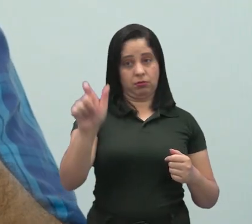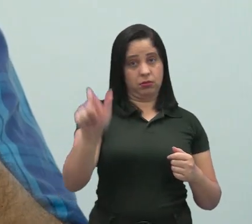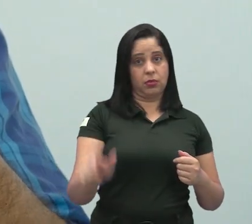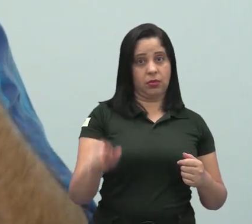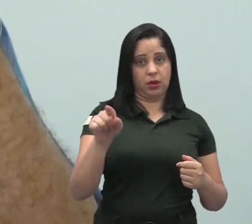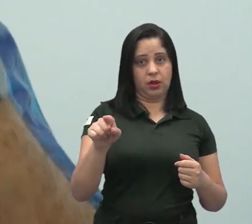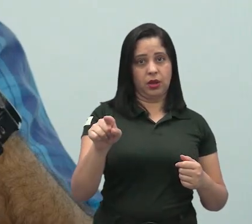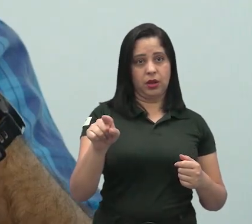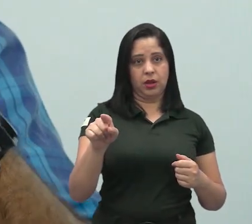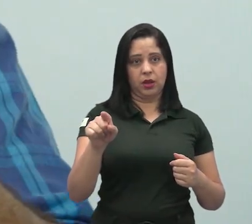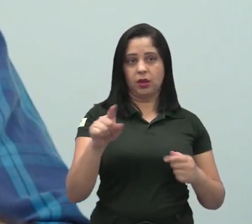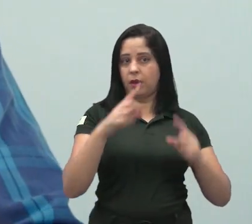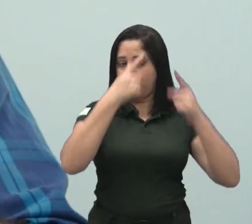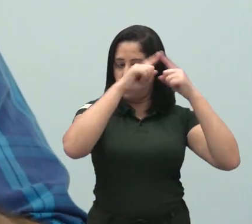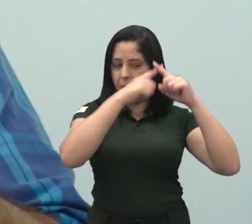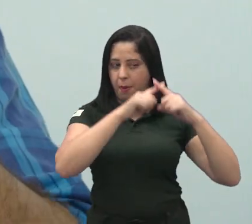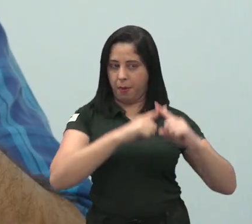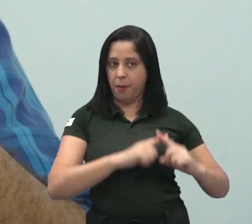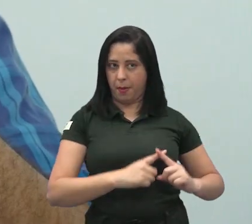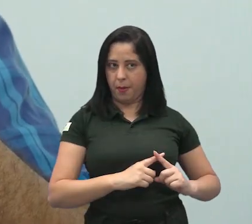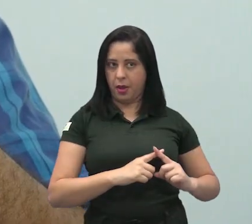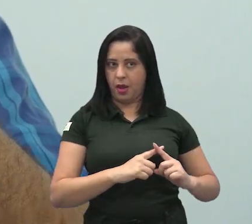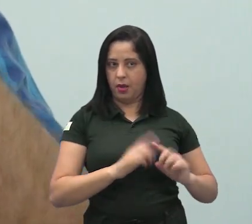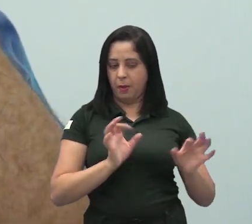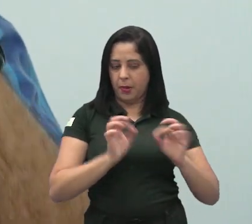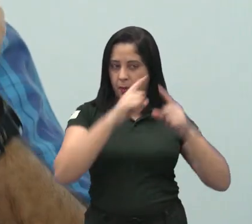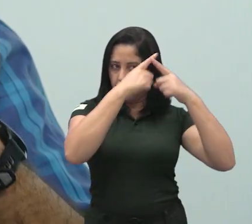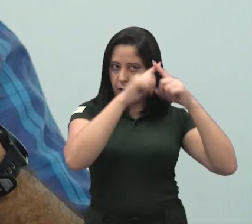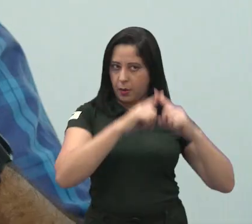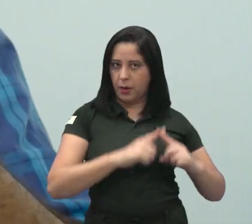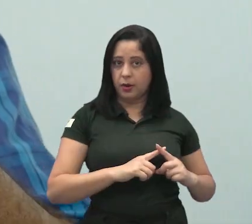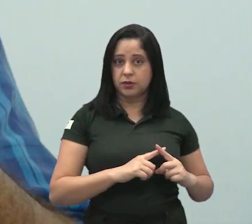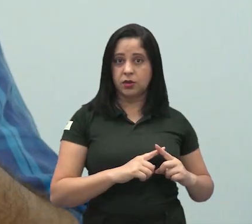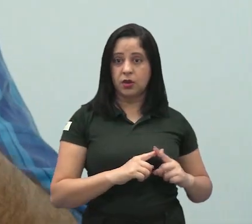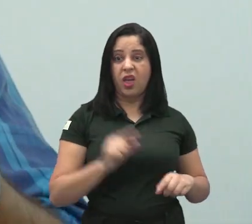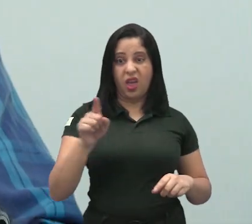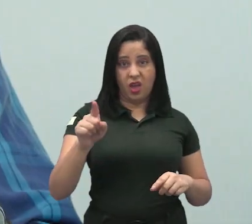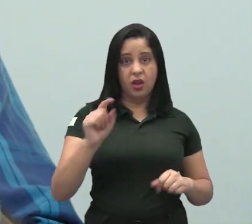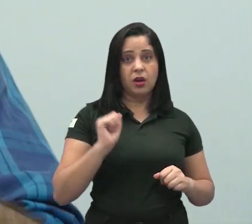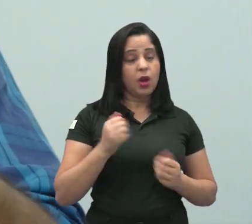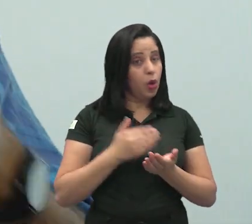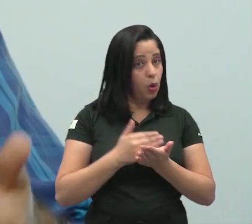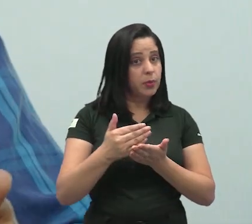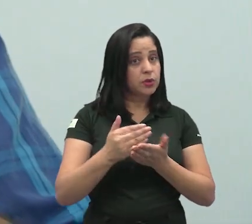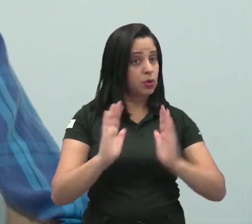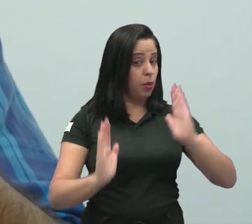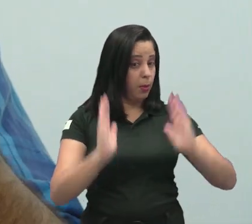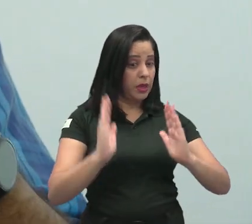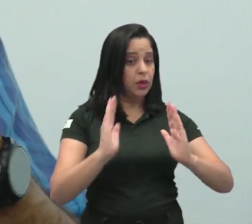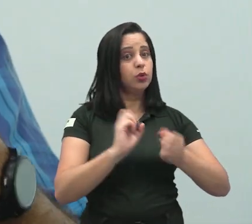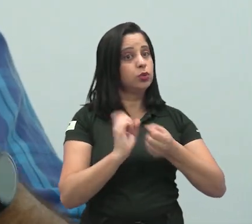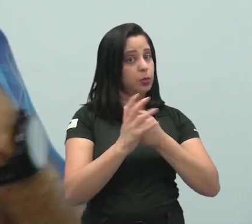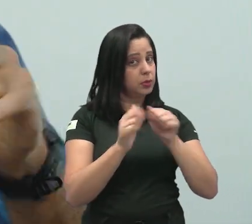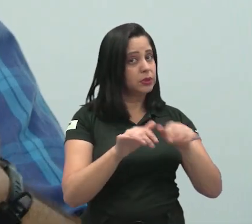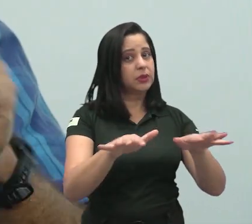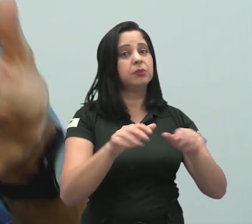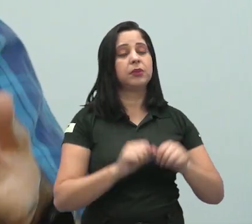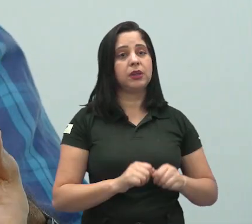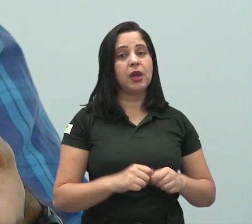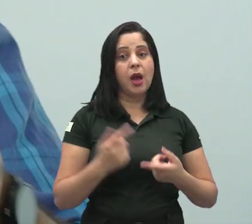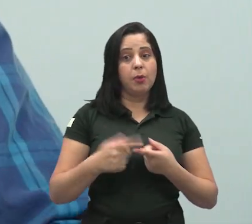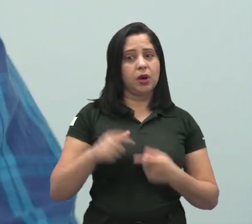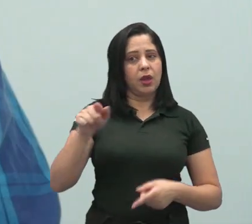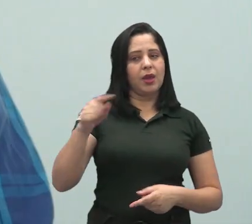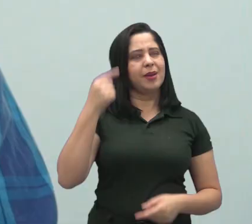fez as tranças, né? A gente fez uma matéria que trabalha como transista, ele começou na pandemia. Então, foi isso, foi a